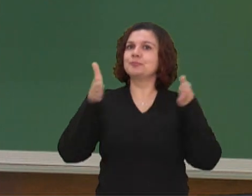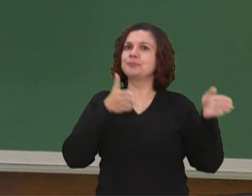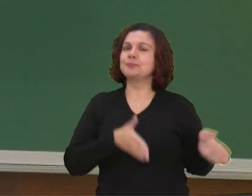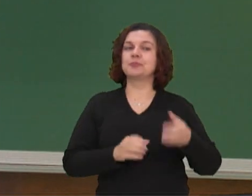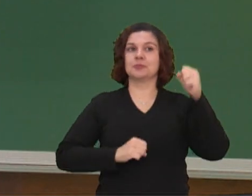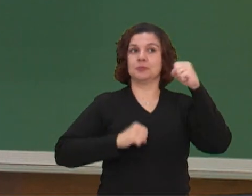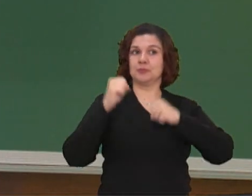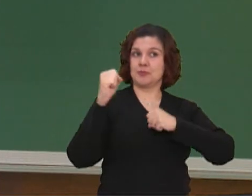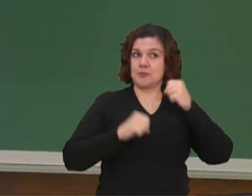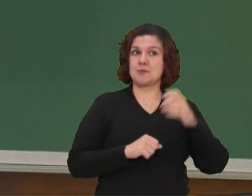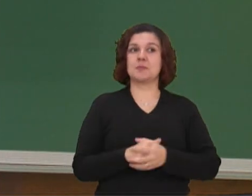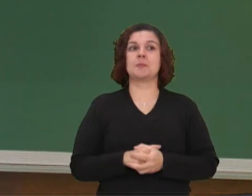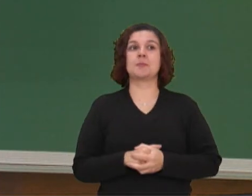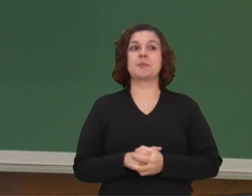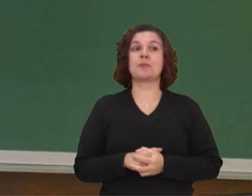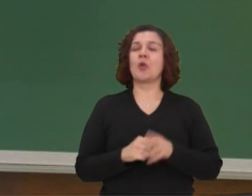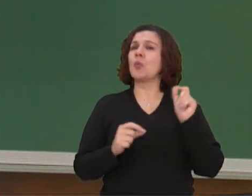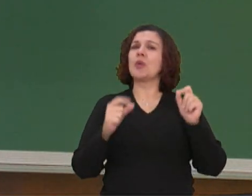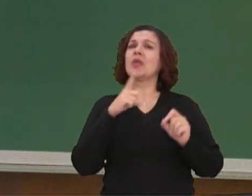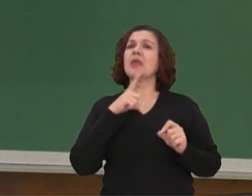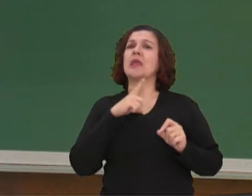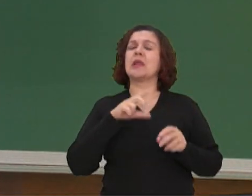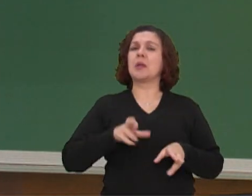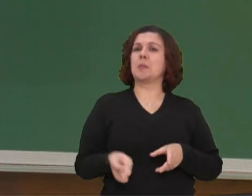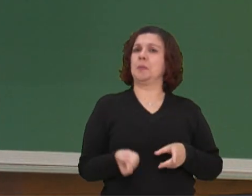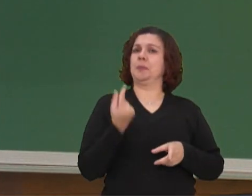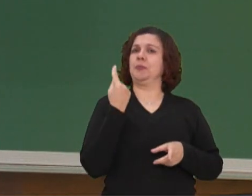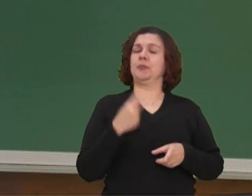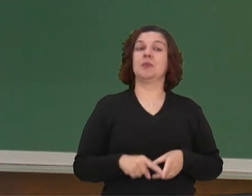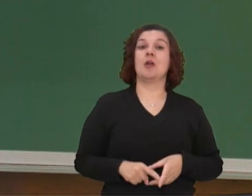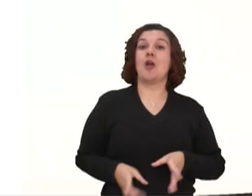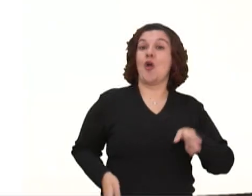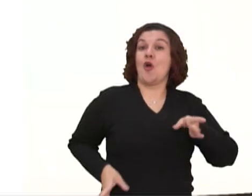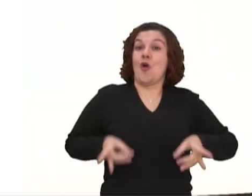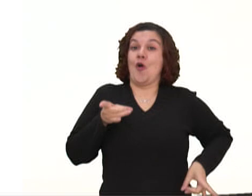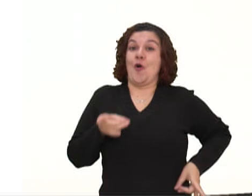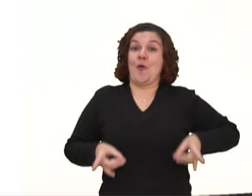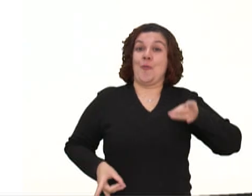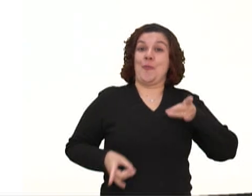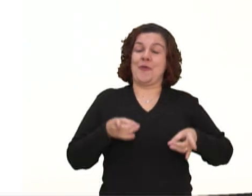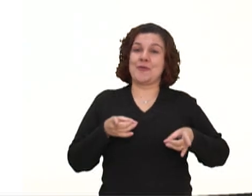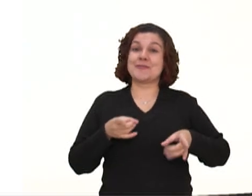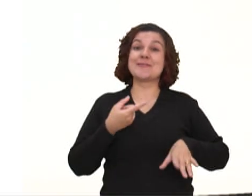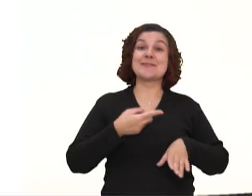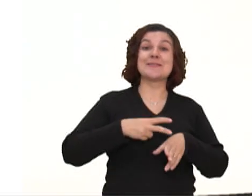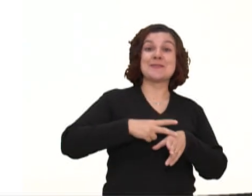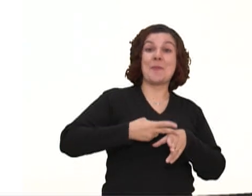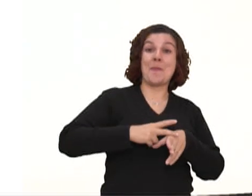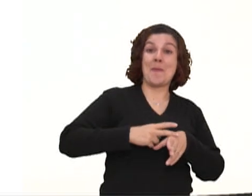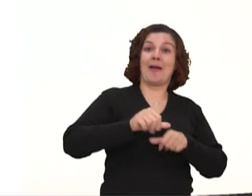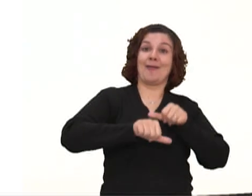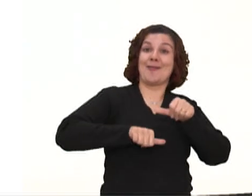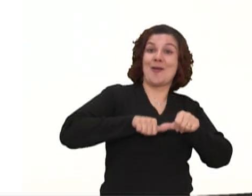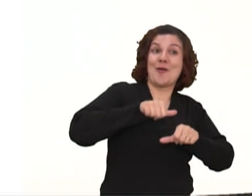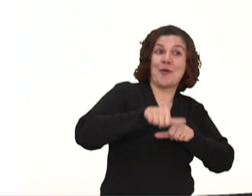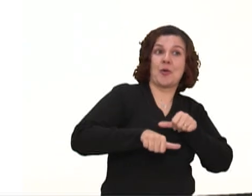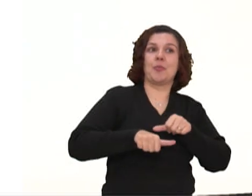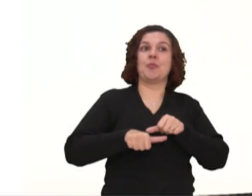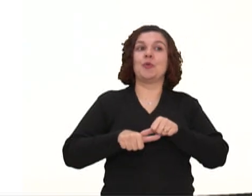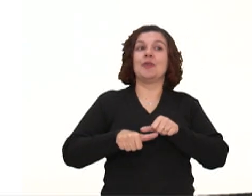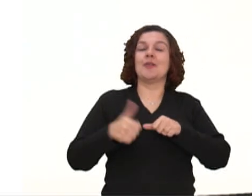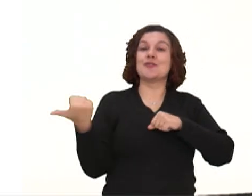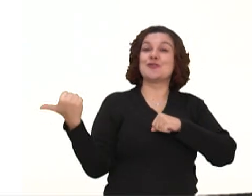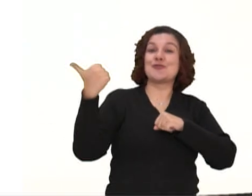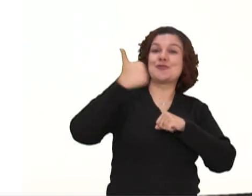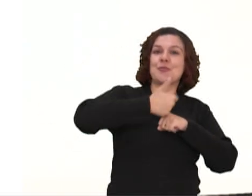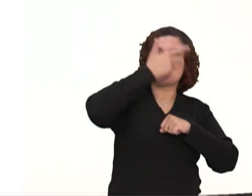industrial. O que nós vamos ter de transformação? Robôs e máquinas substituem funções exercidas pelos